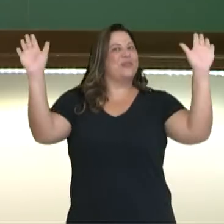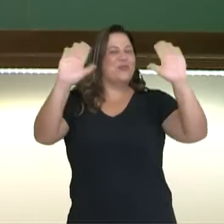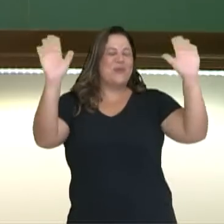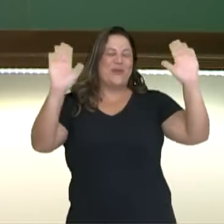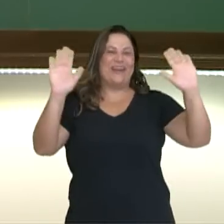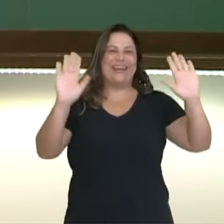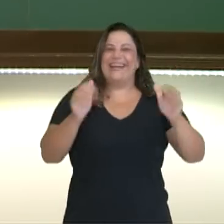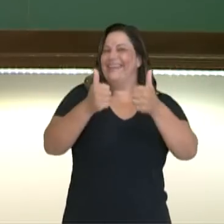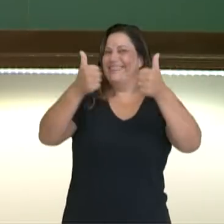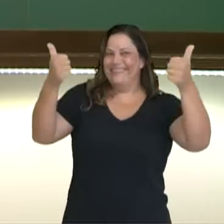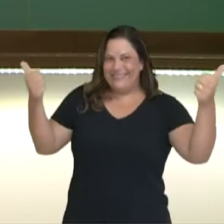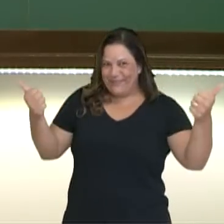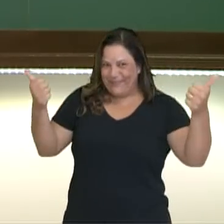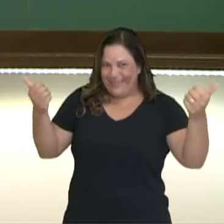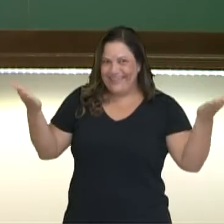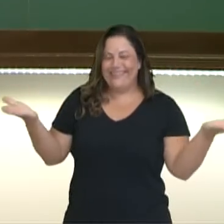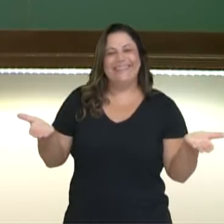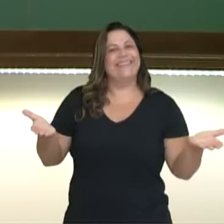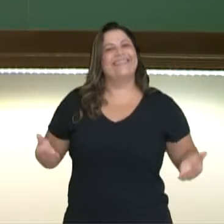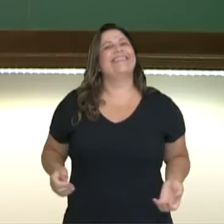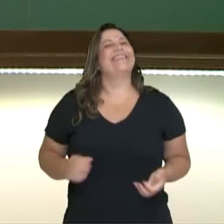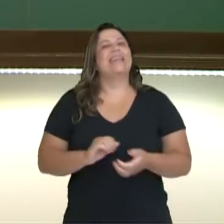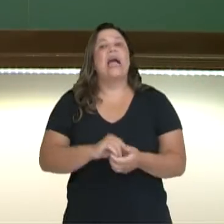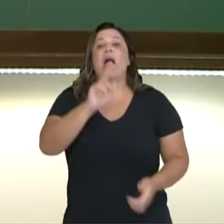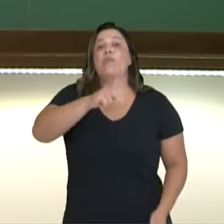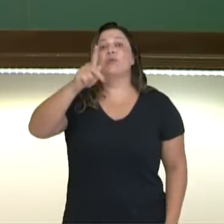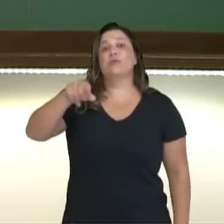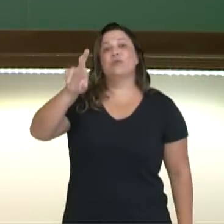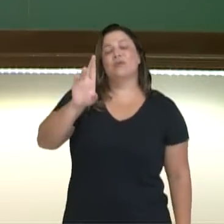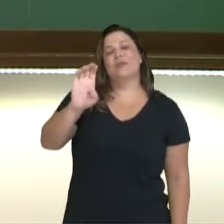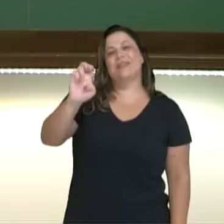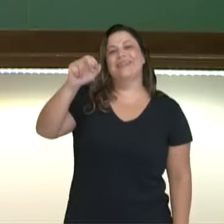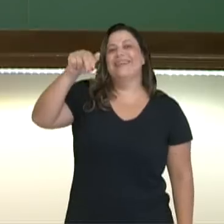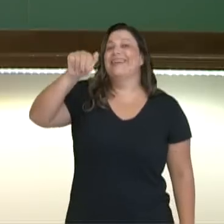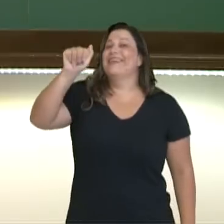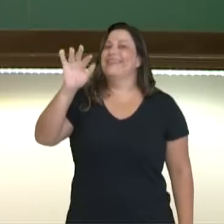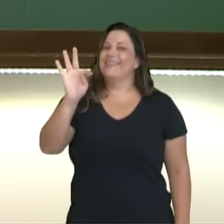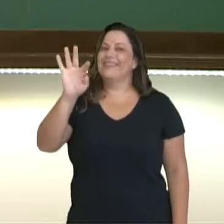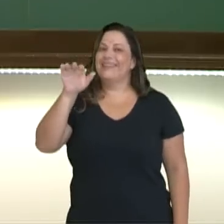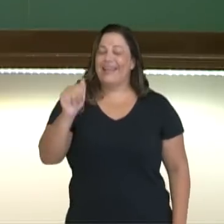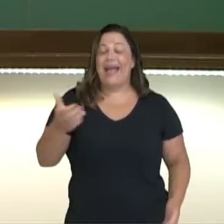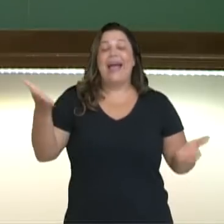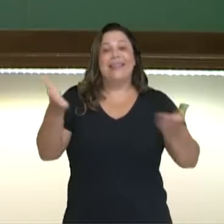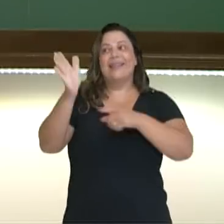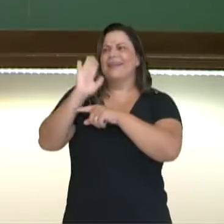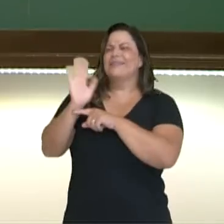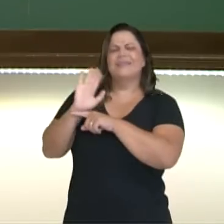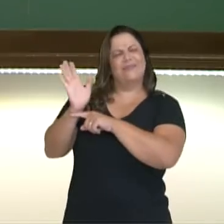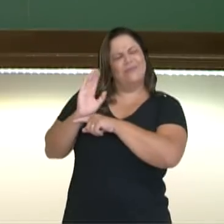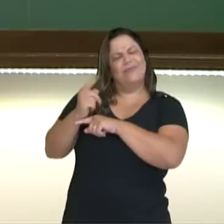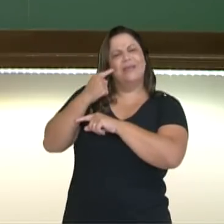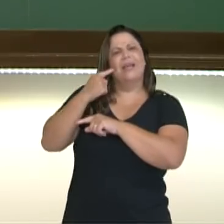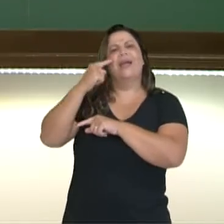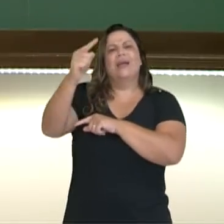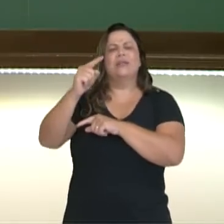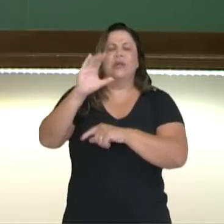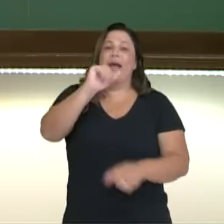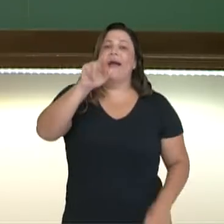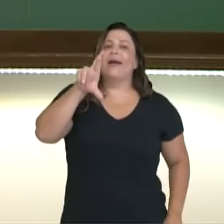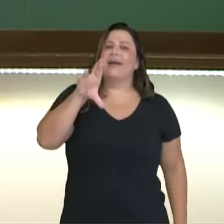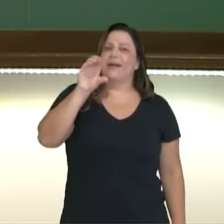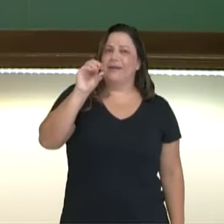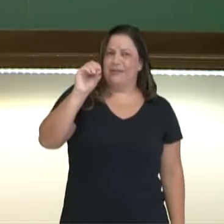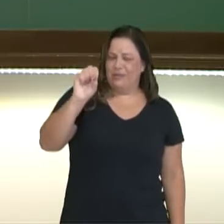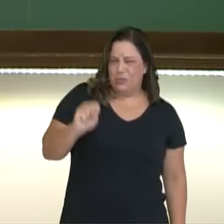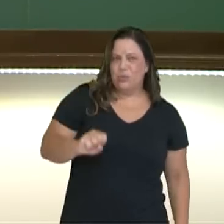Olá pessoal, tudo bem com vocês? Eu sou a professora Renata e neste vídeo nós vamos tratar de arcos côngruos